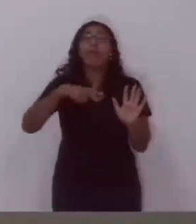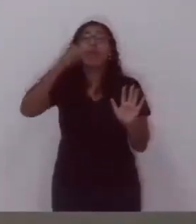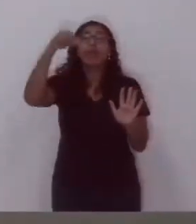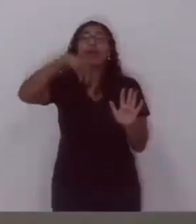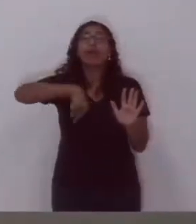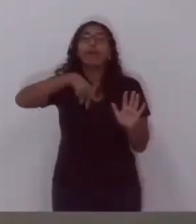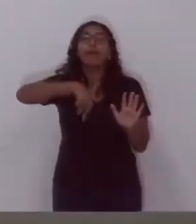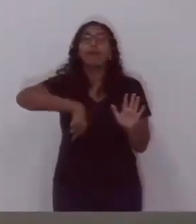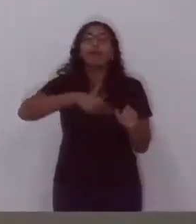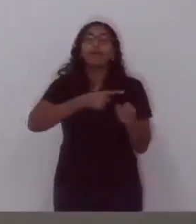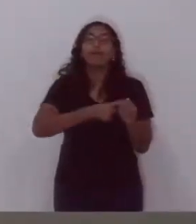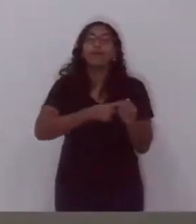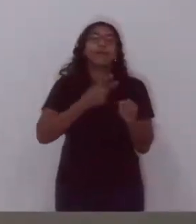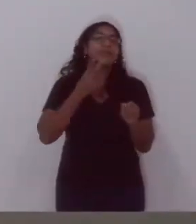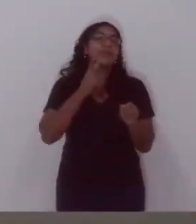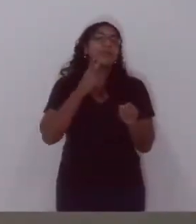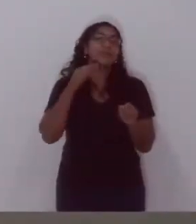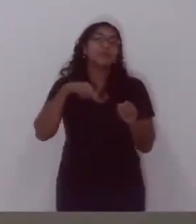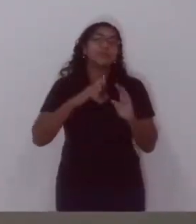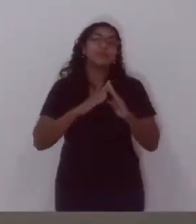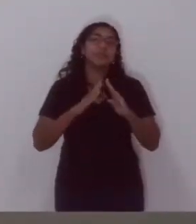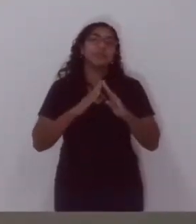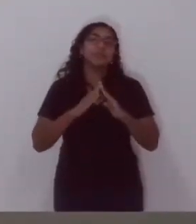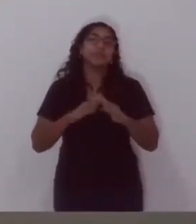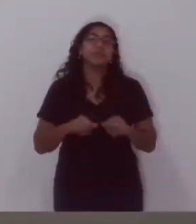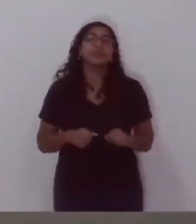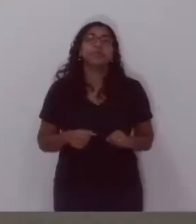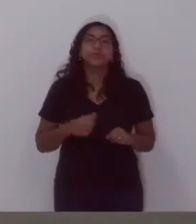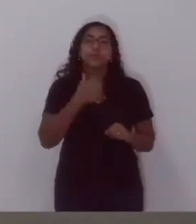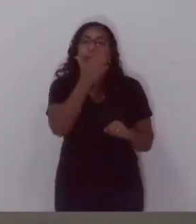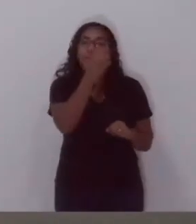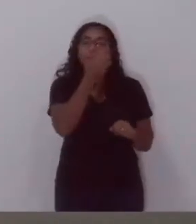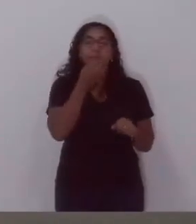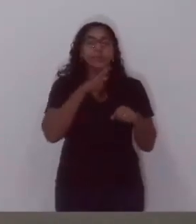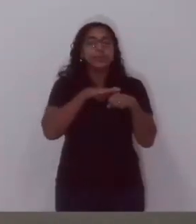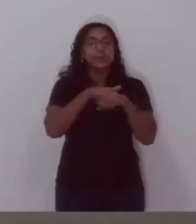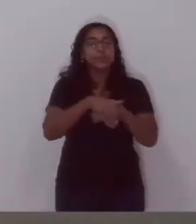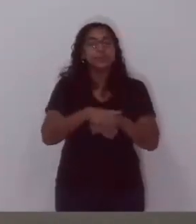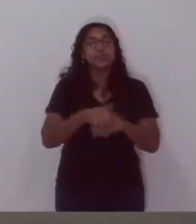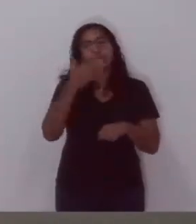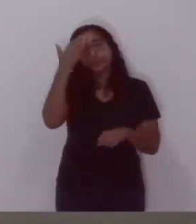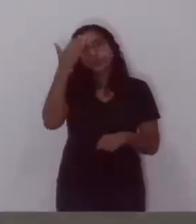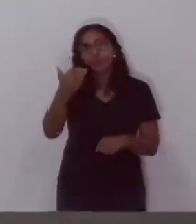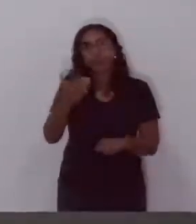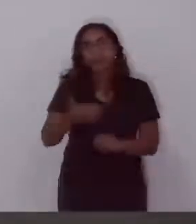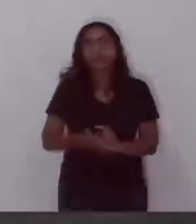lugares, seja aqui no Brasil, ou seja fora do país. Por essa noite é só, presidente, muito obrigado.